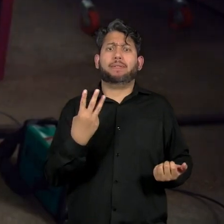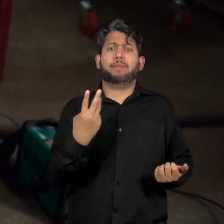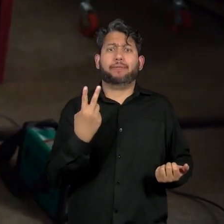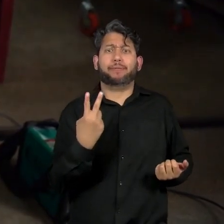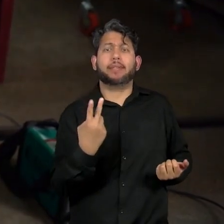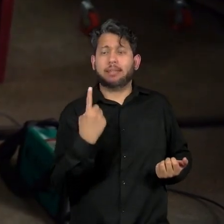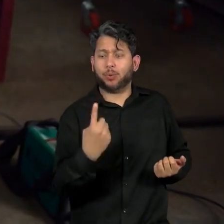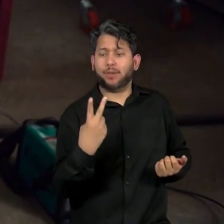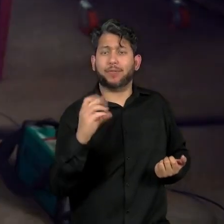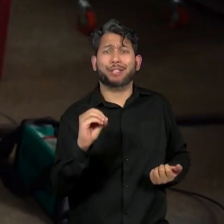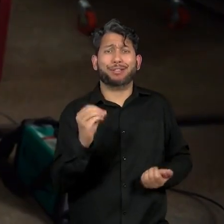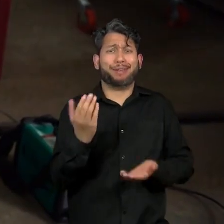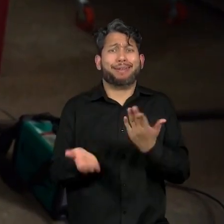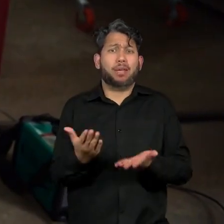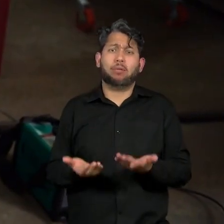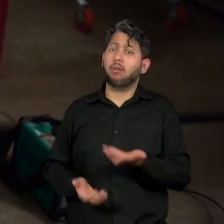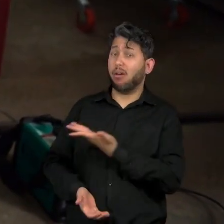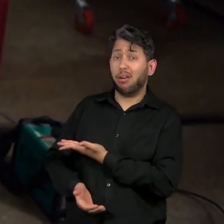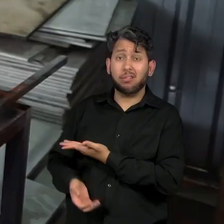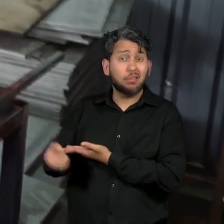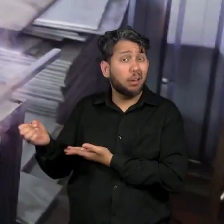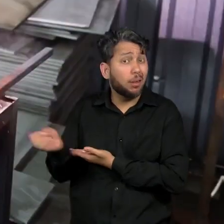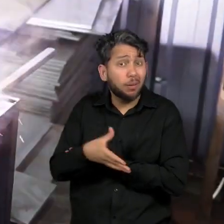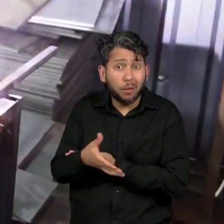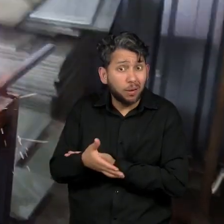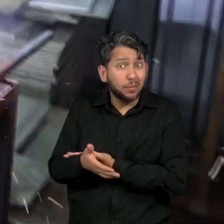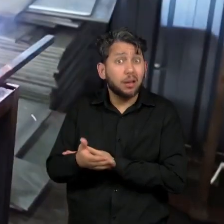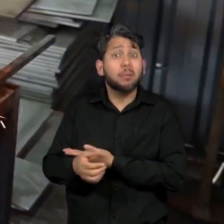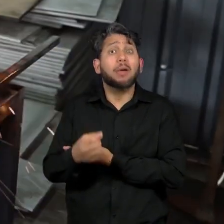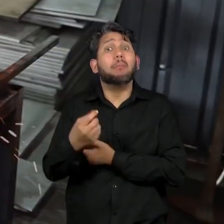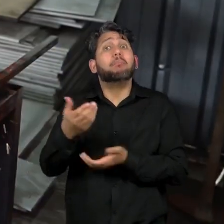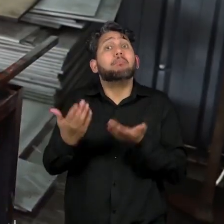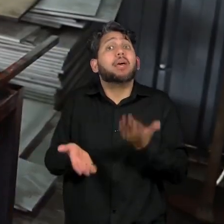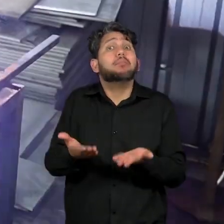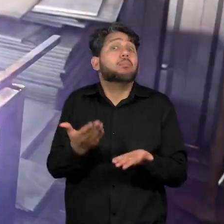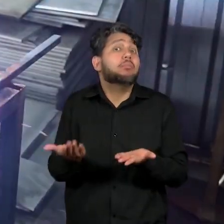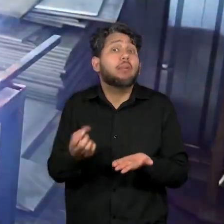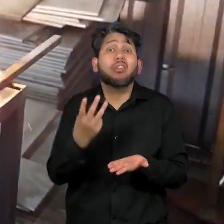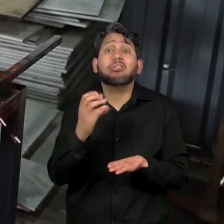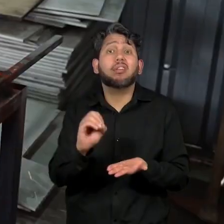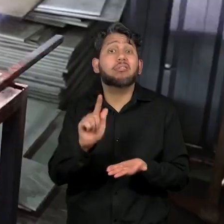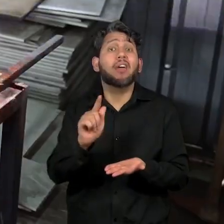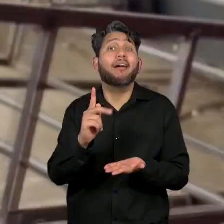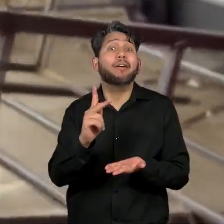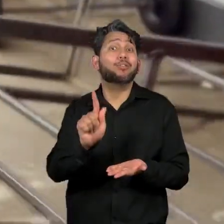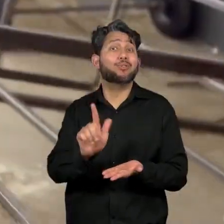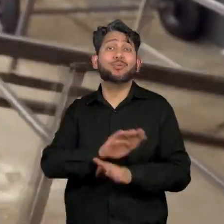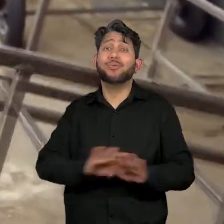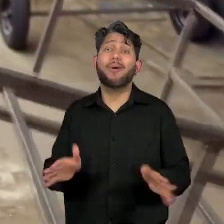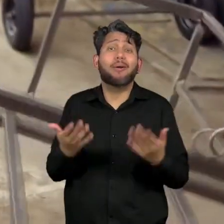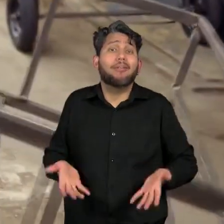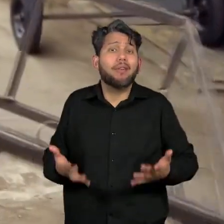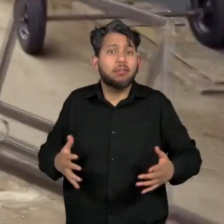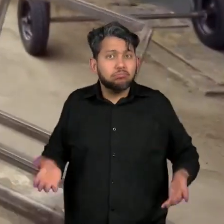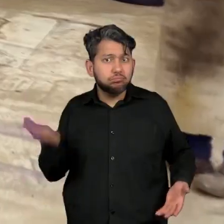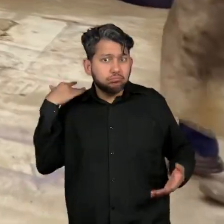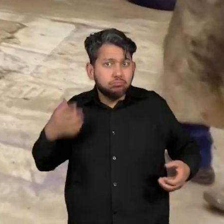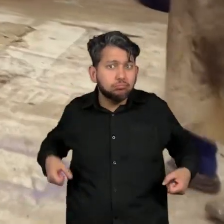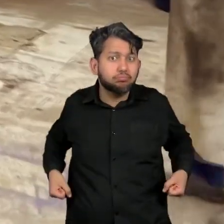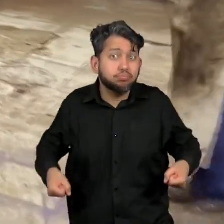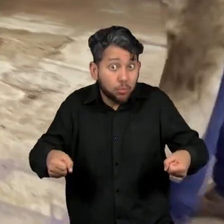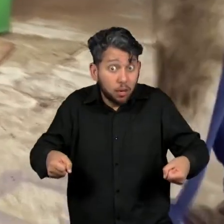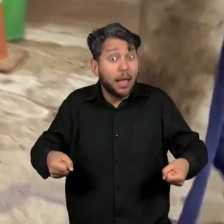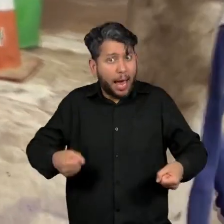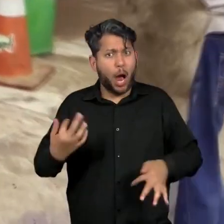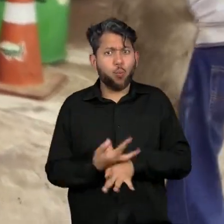a carroça que eu criei, né? A gente aqui em Pipi My Carroça, ela pesa 30 kg. Então ainda é muito melhor para nós. E ela suporta 250